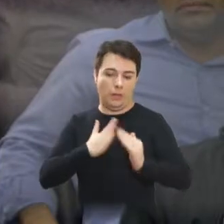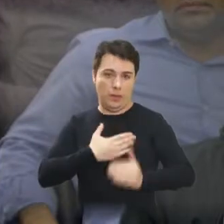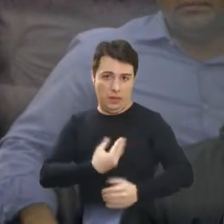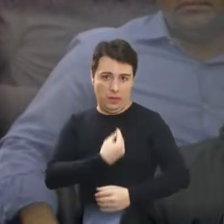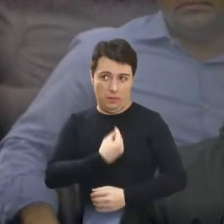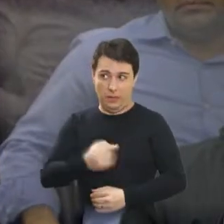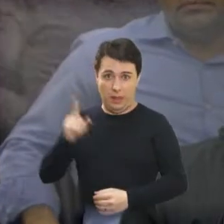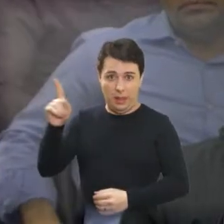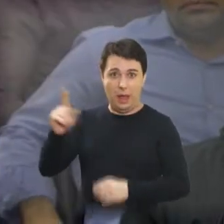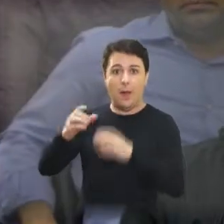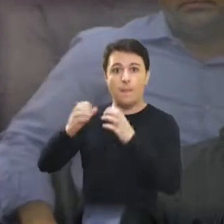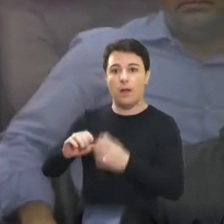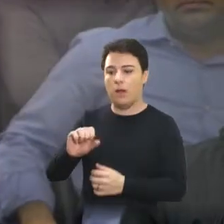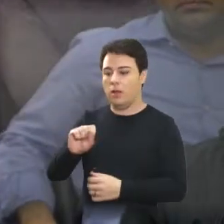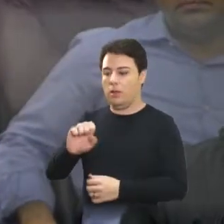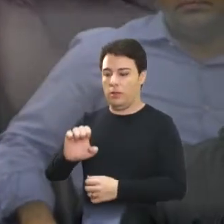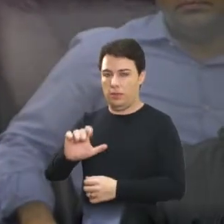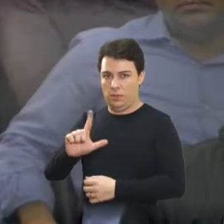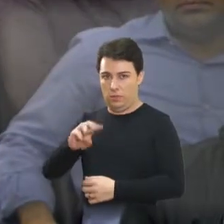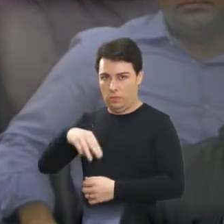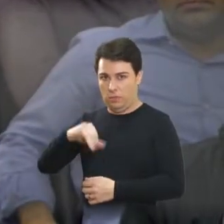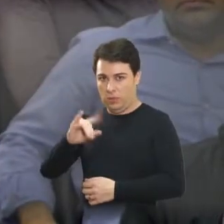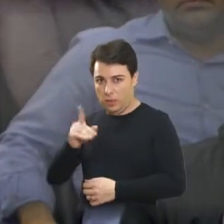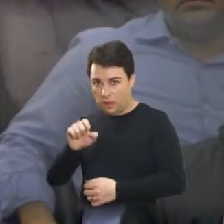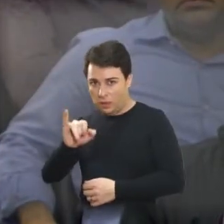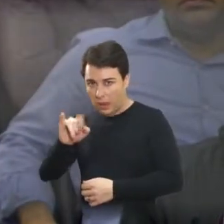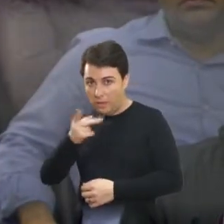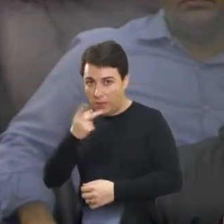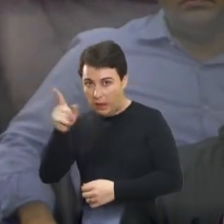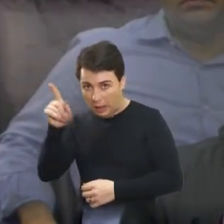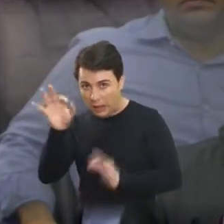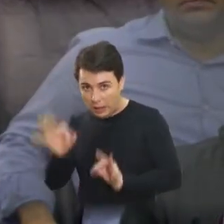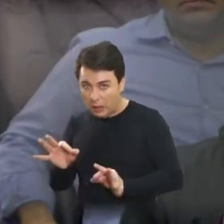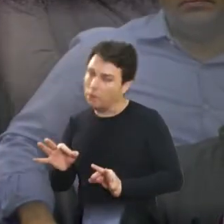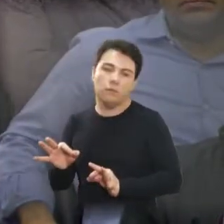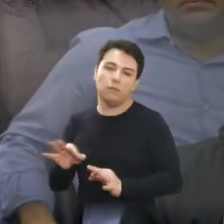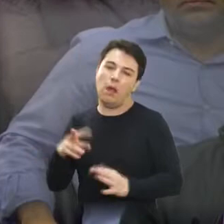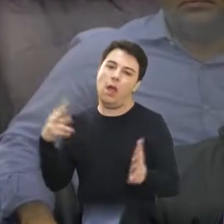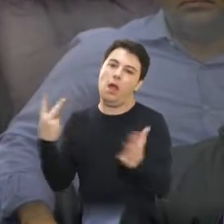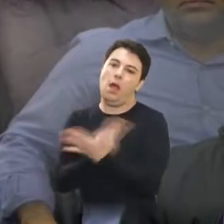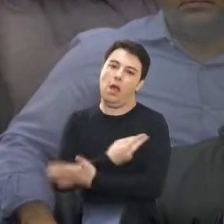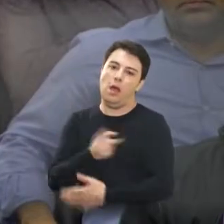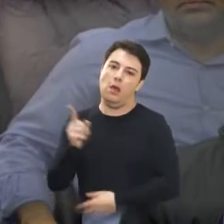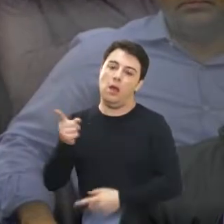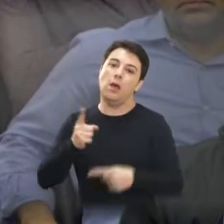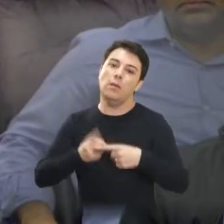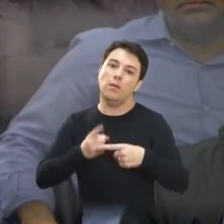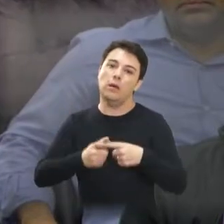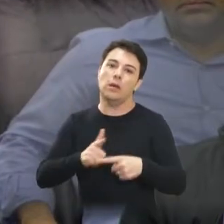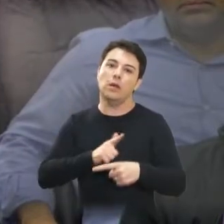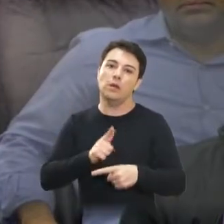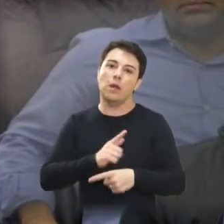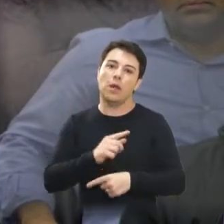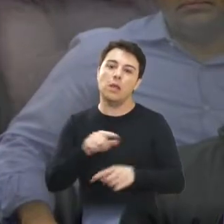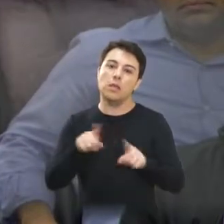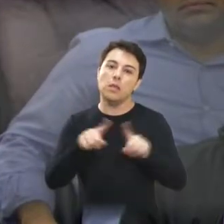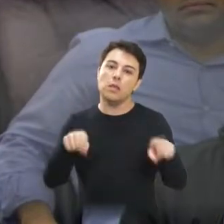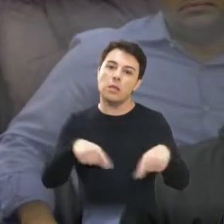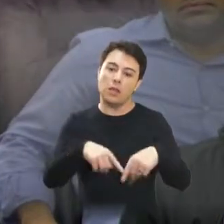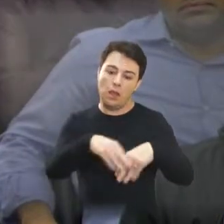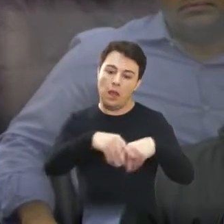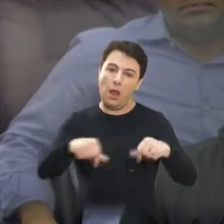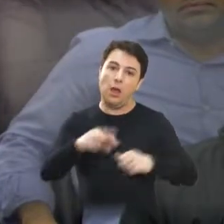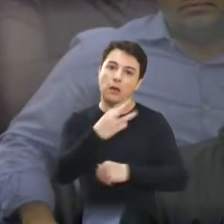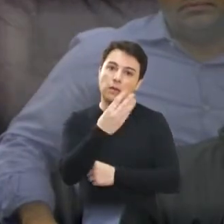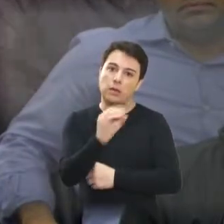não é correta. Nós estamos falando de terreno de 250, com 30% de cobertura vegetal, né? É um